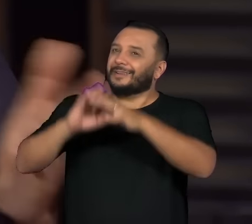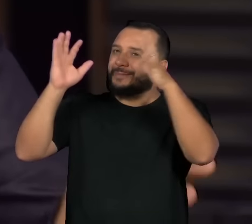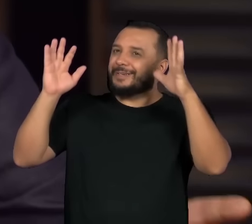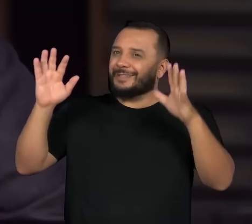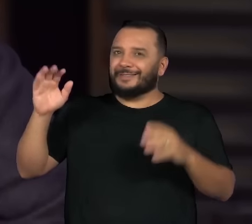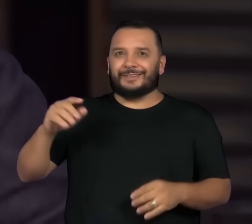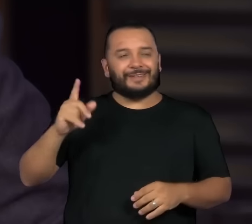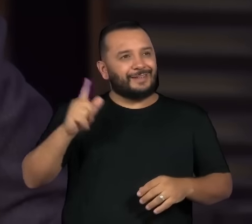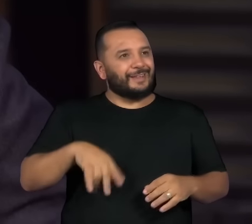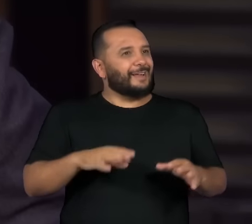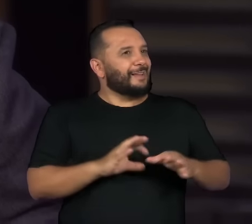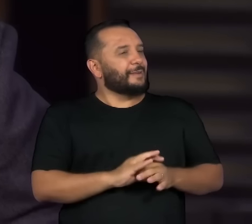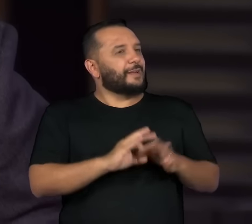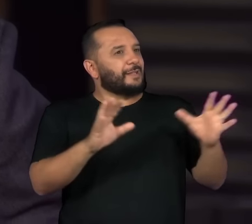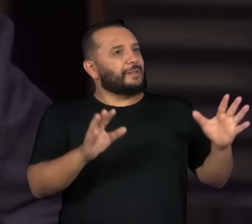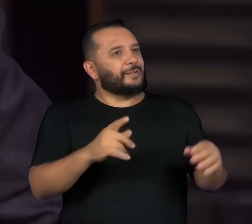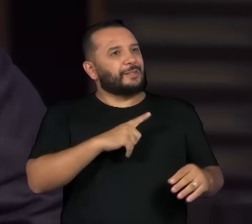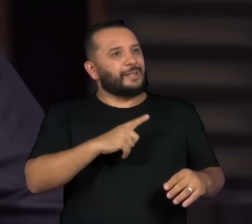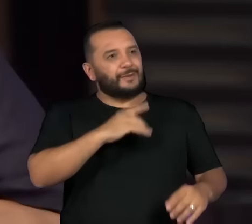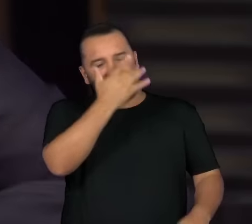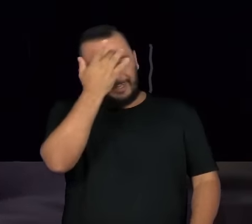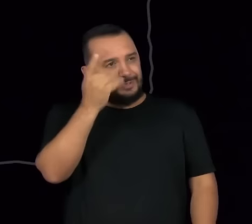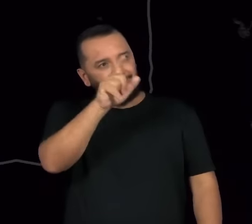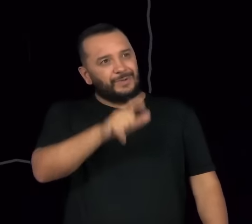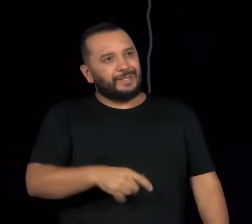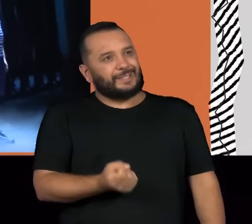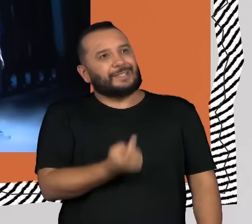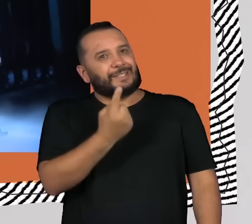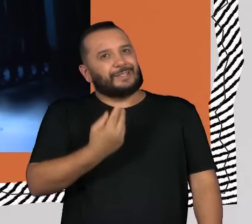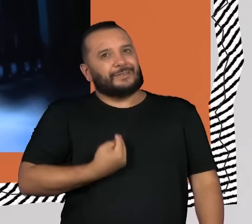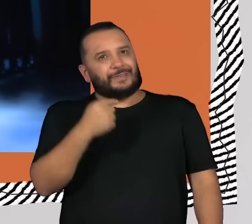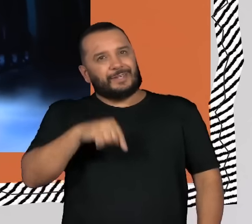É tão bom ter uma pessoa esquisita aqui hoje no Provoca.